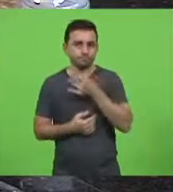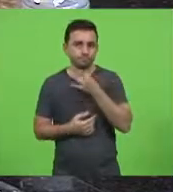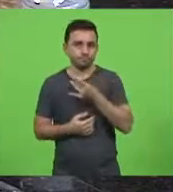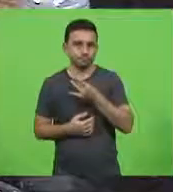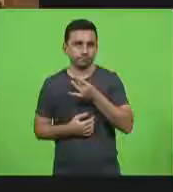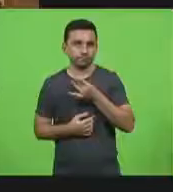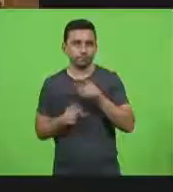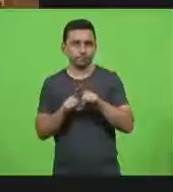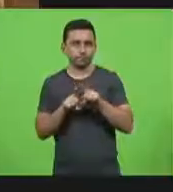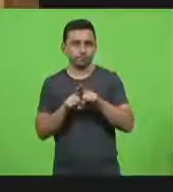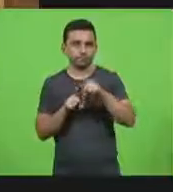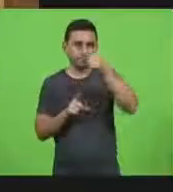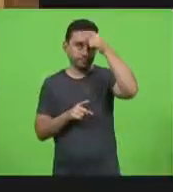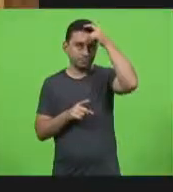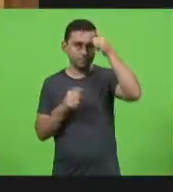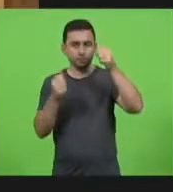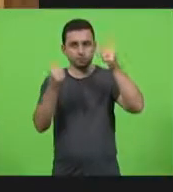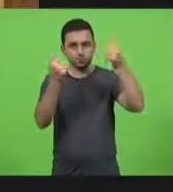Mocelin.